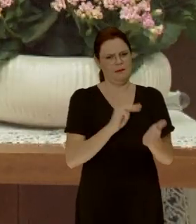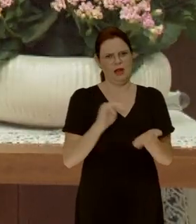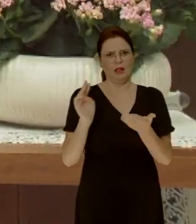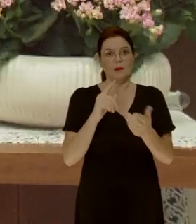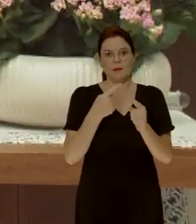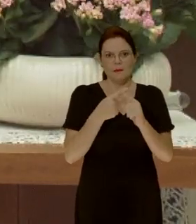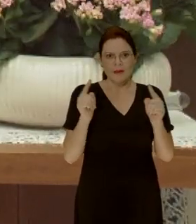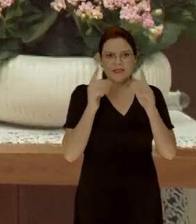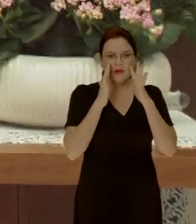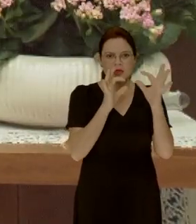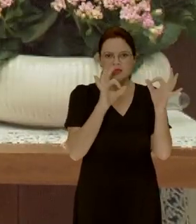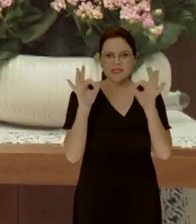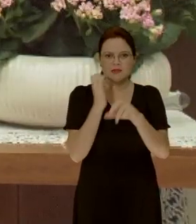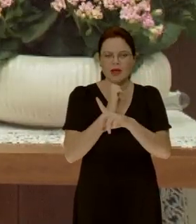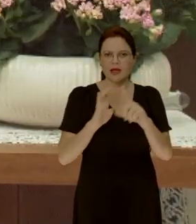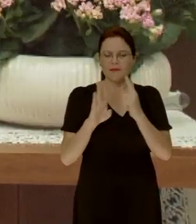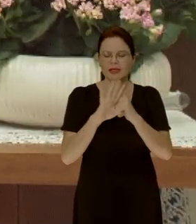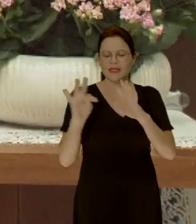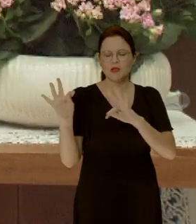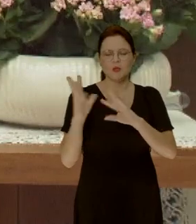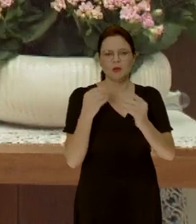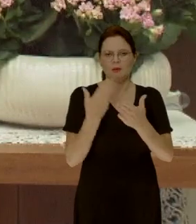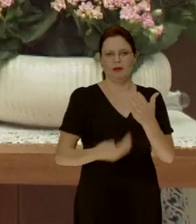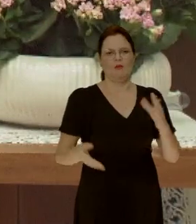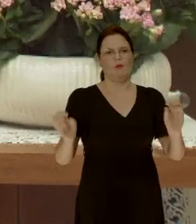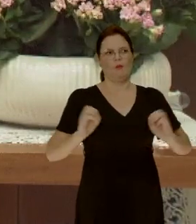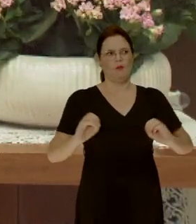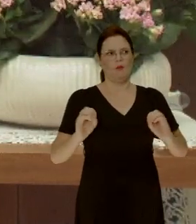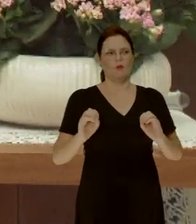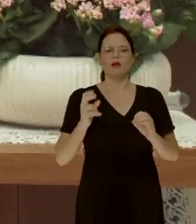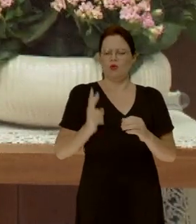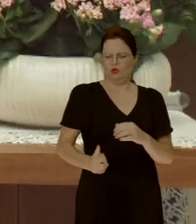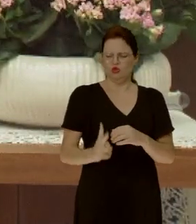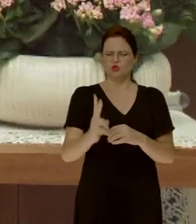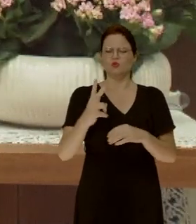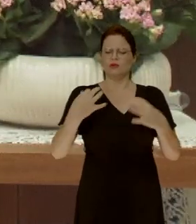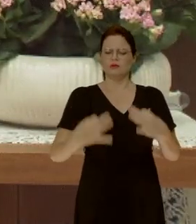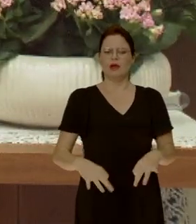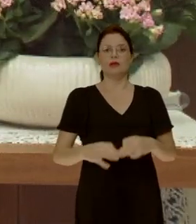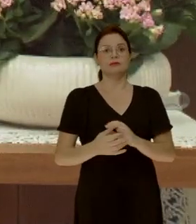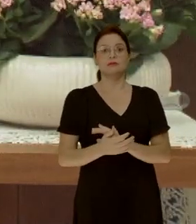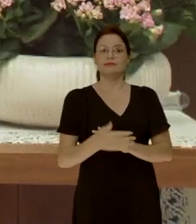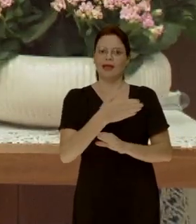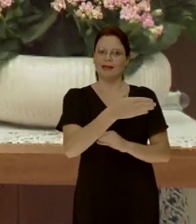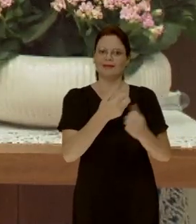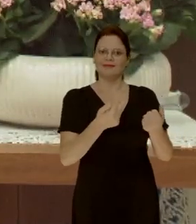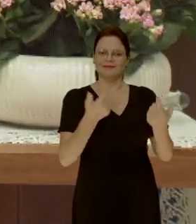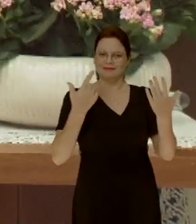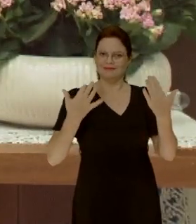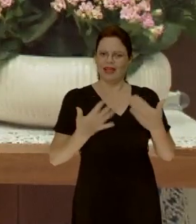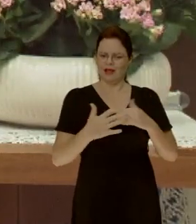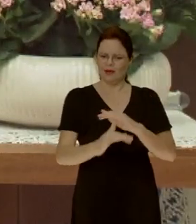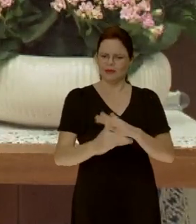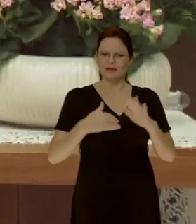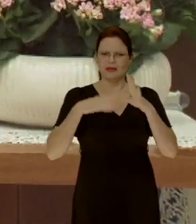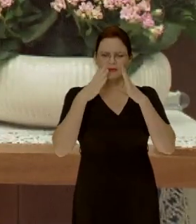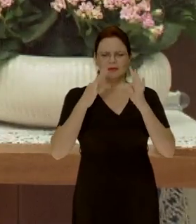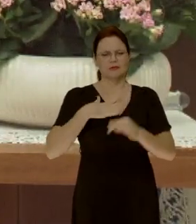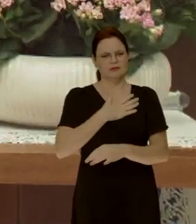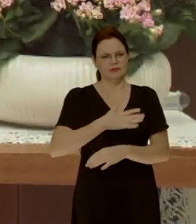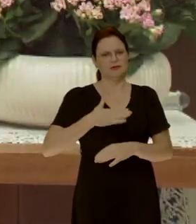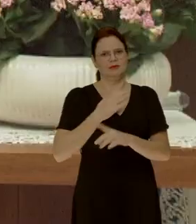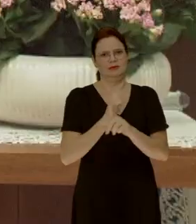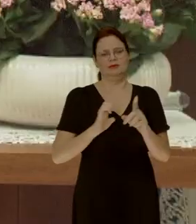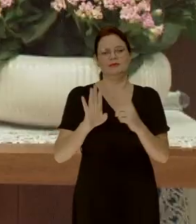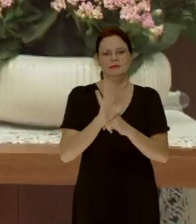perco nenhuma escola bíblica dominical. Continue. Quer dizer, ele quis dizer que ele estava satisfeito, mas